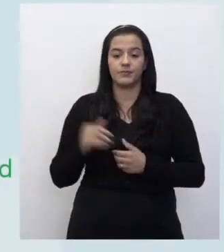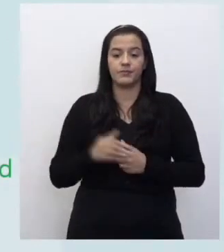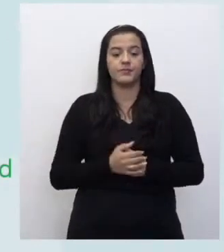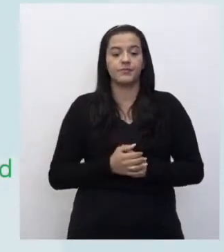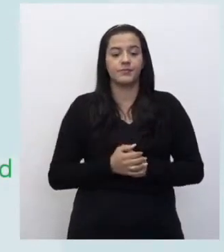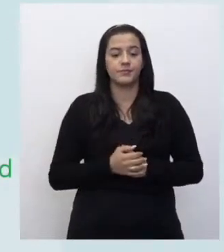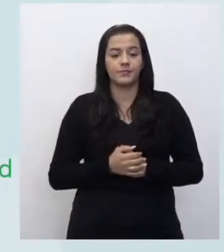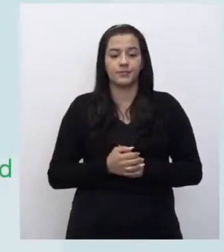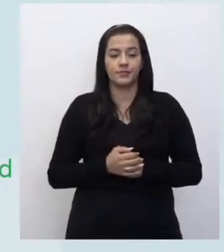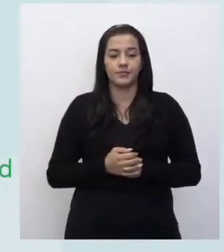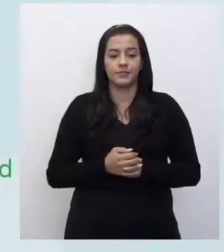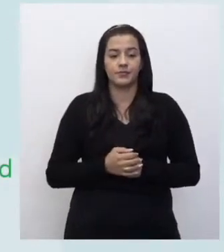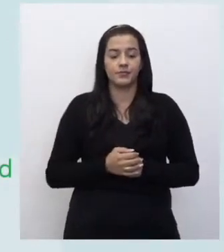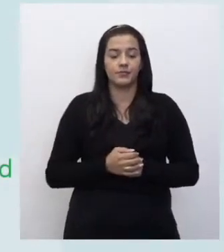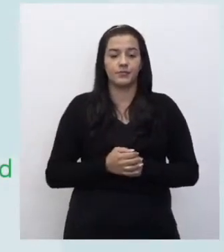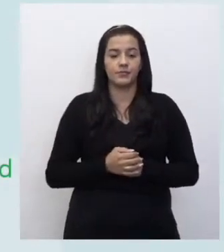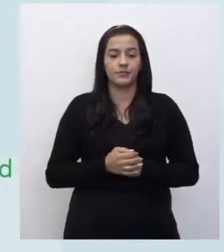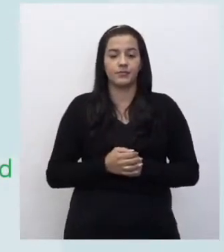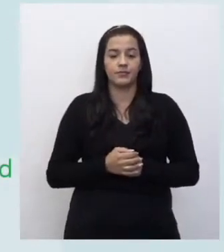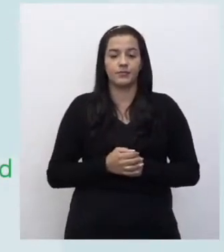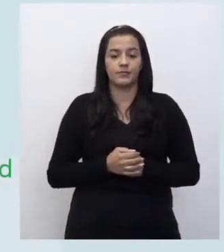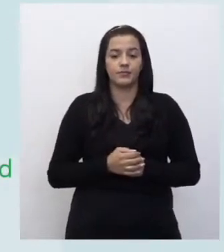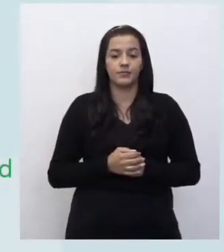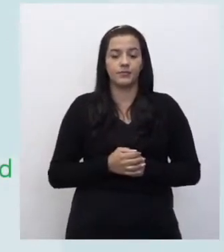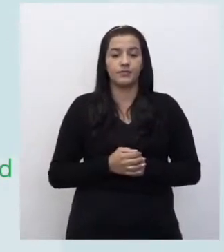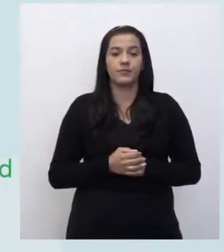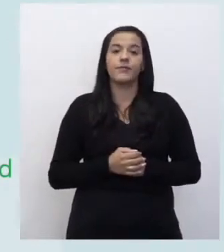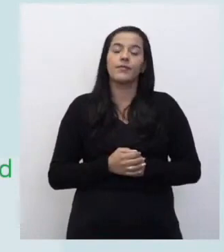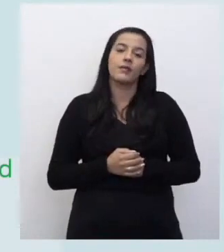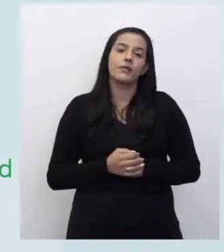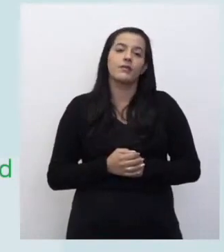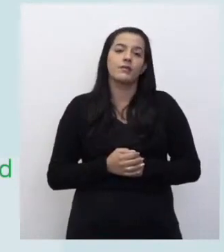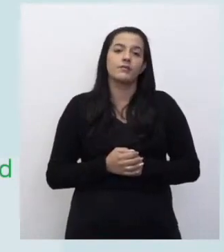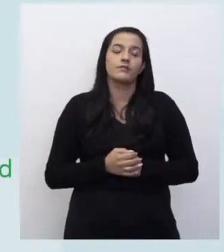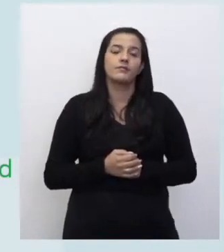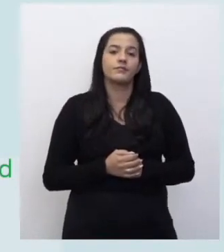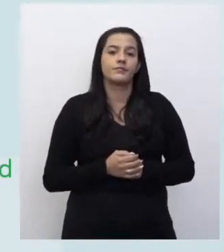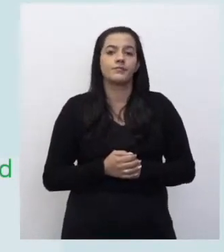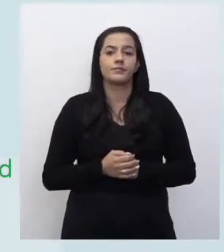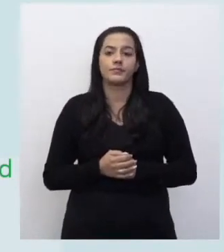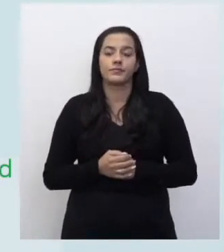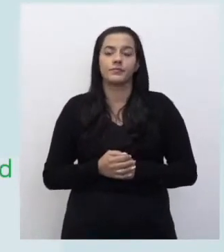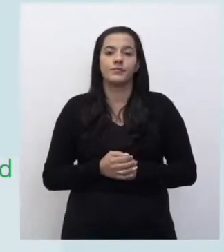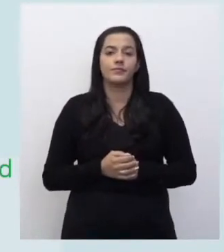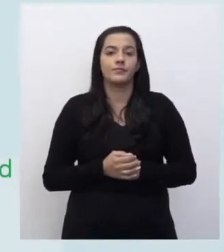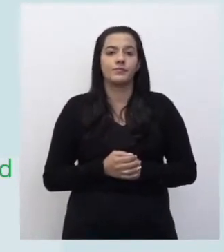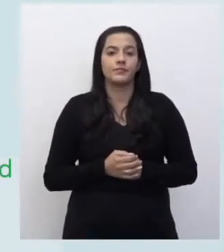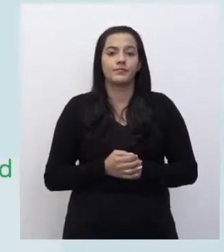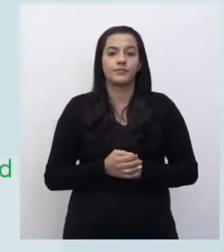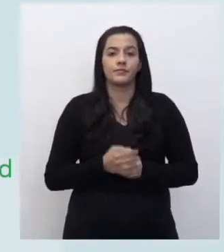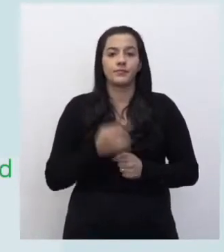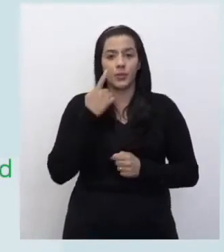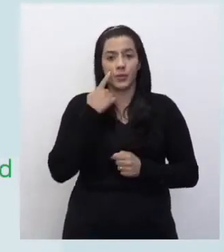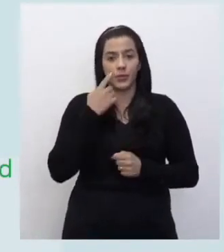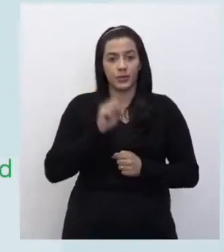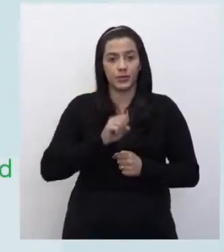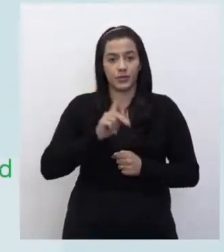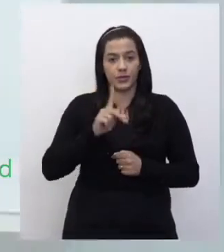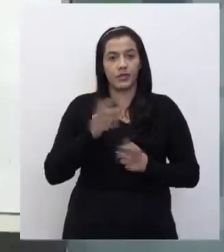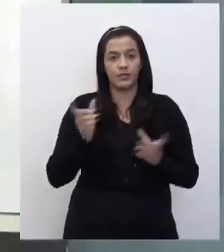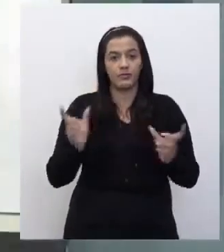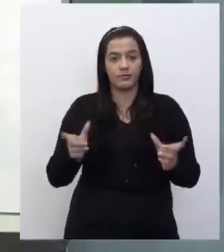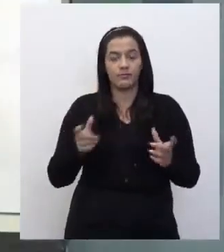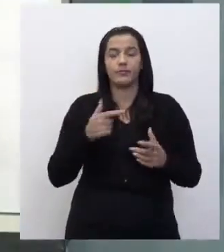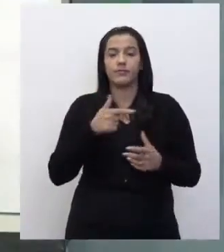Ó. My favorite social media app or website is and I use it. Okay? Então a ideia é, quando a